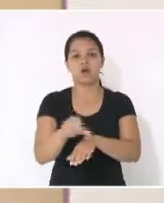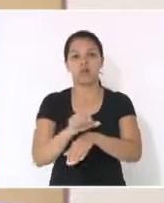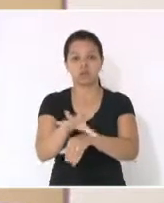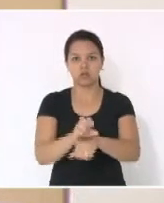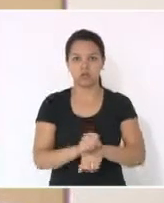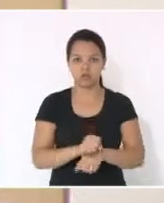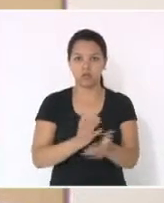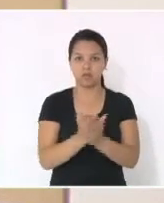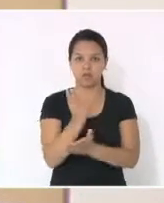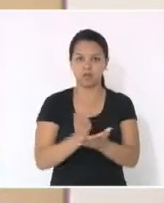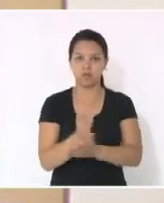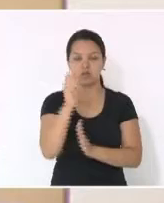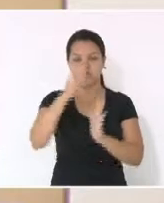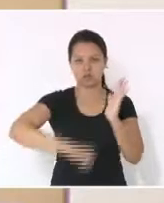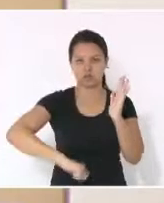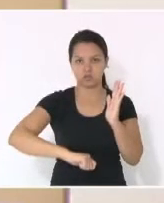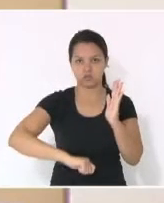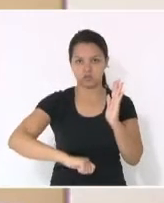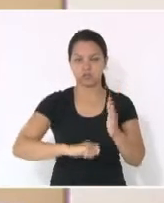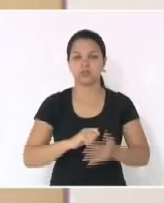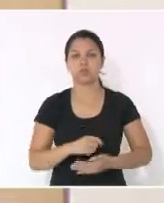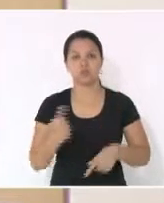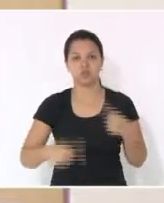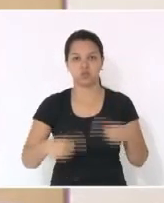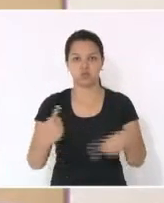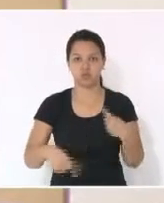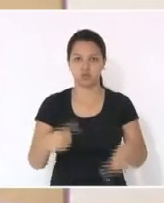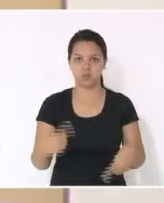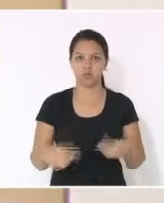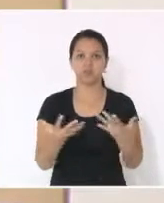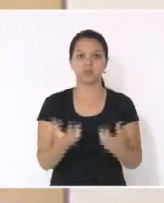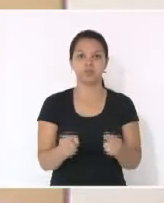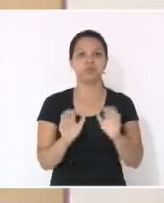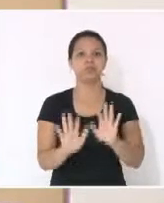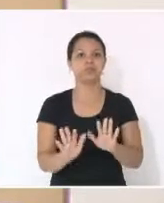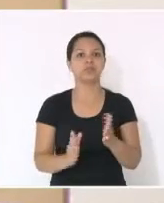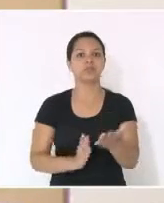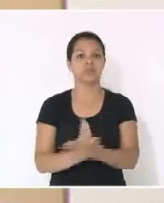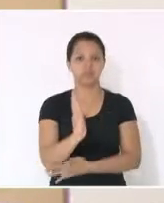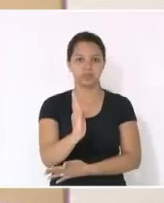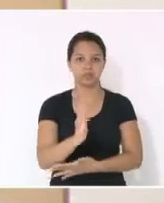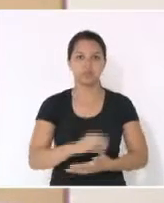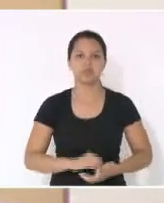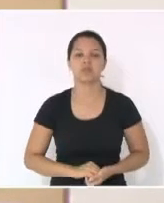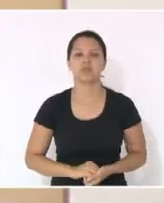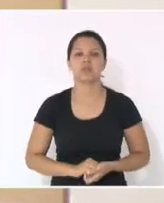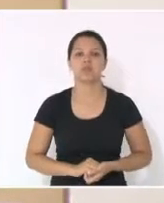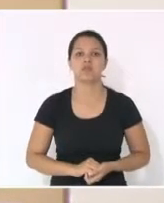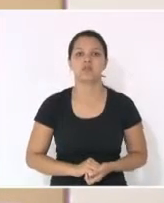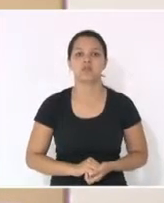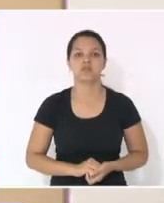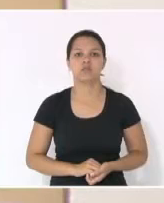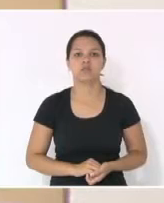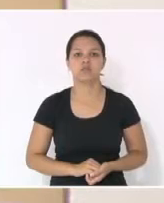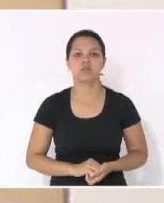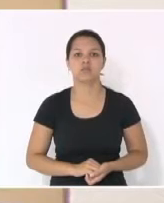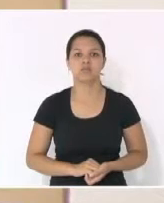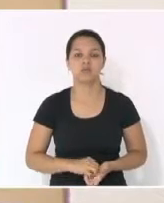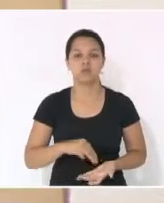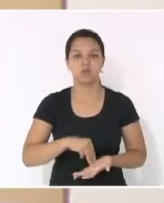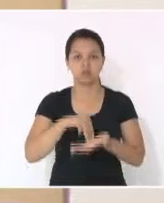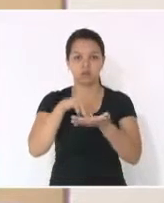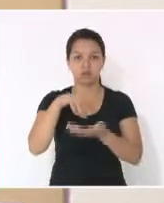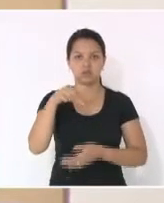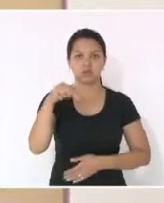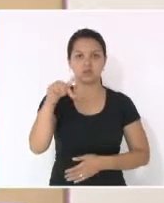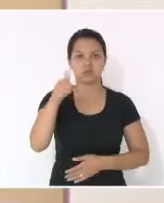em discussão no governo que quer discutir em votação quem estiver de acordo permanece como está aprovada moção números